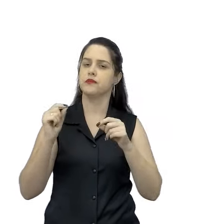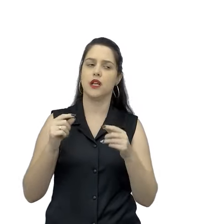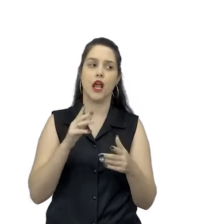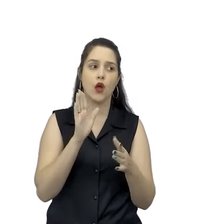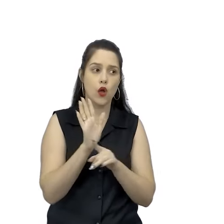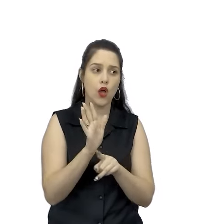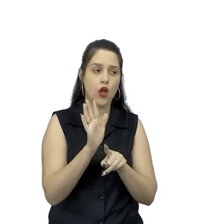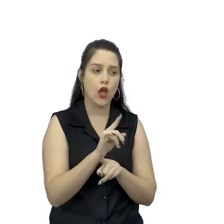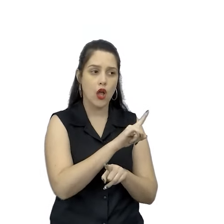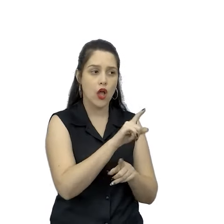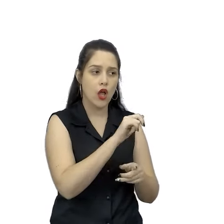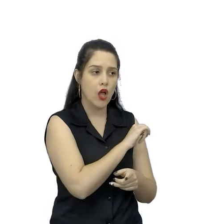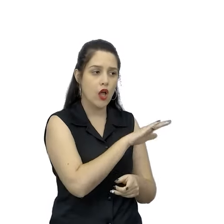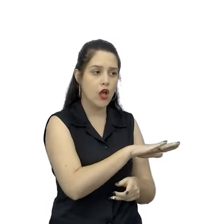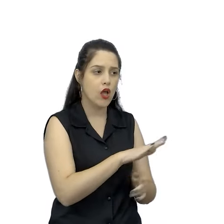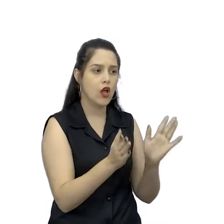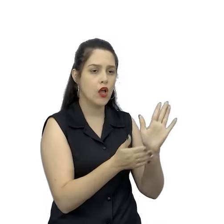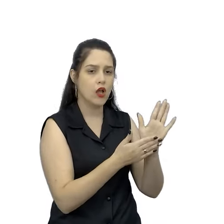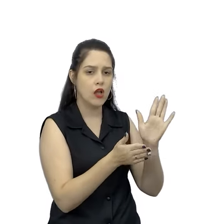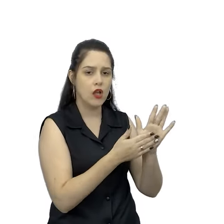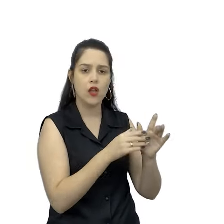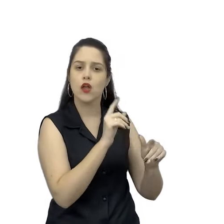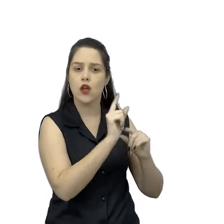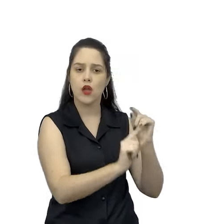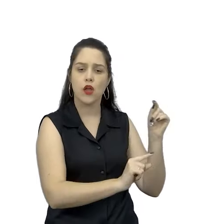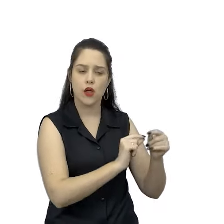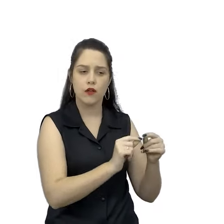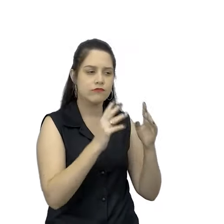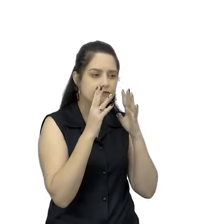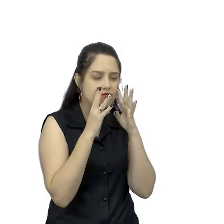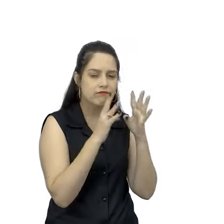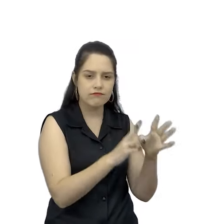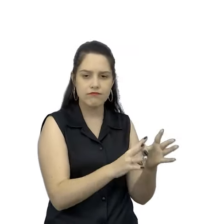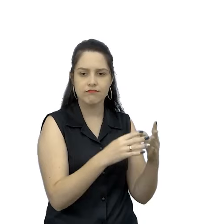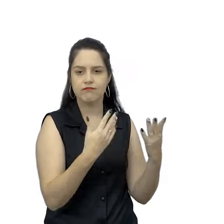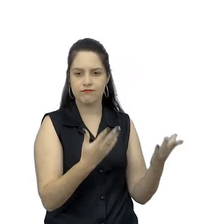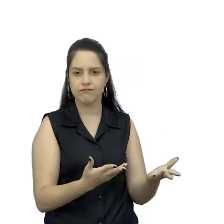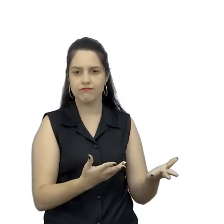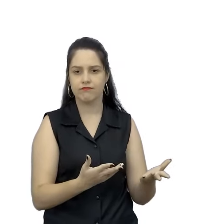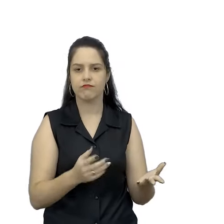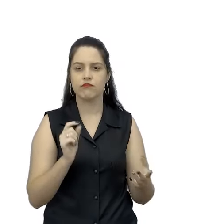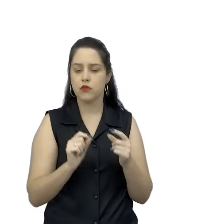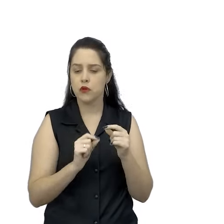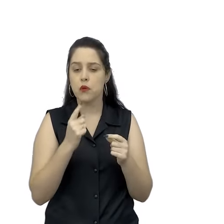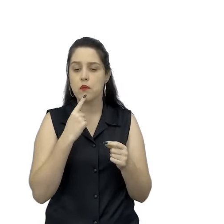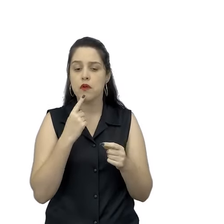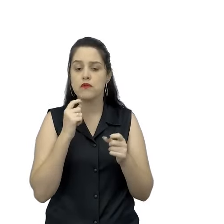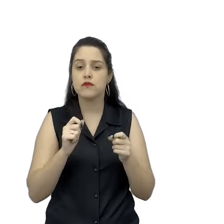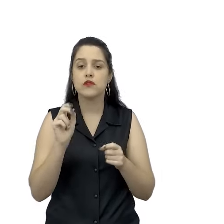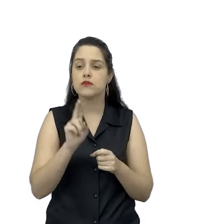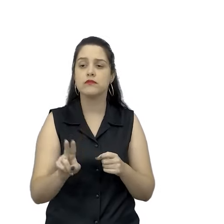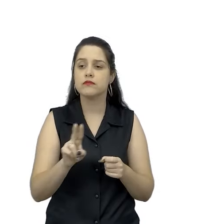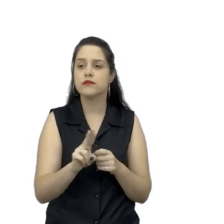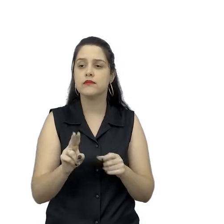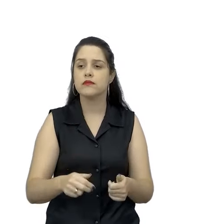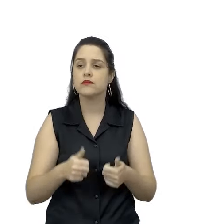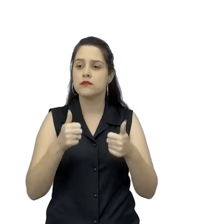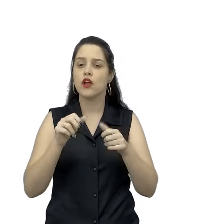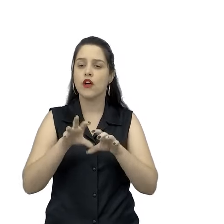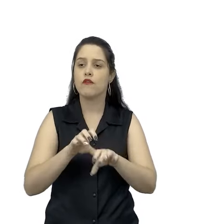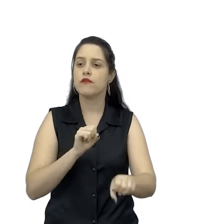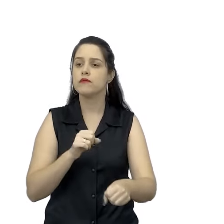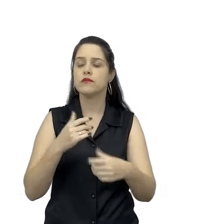estudante? Aonde eu posso fazer a estabelecer a outra relação? Né? O que eu posso utilizar ali da formação